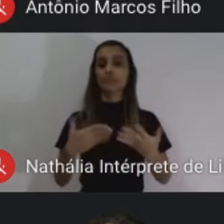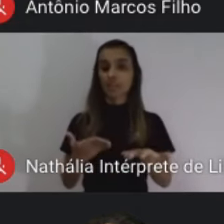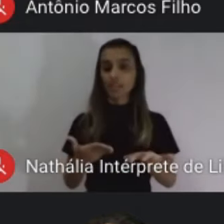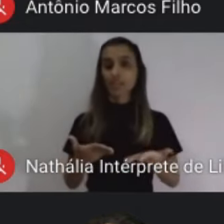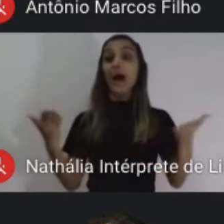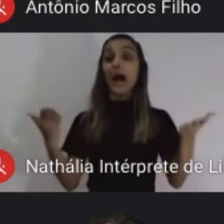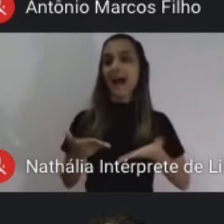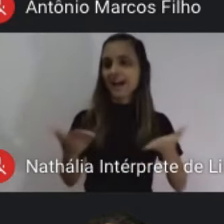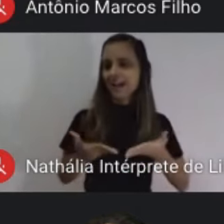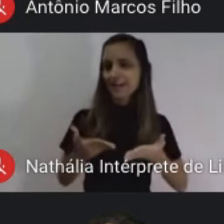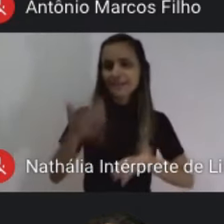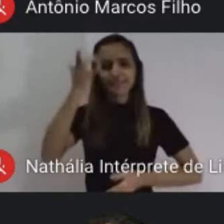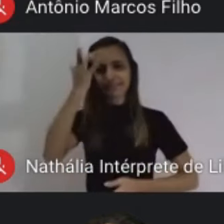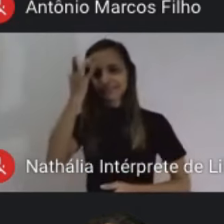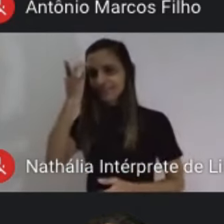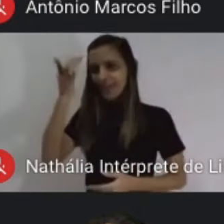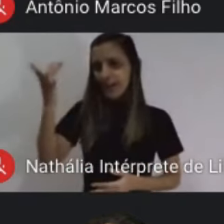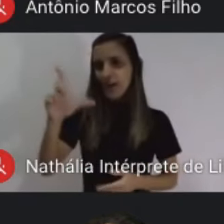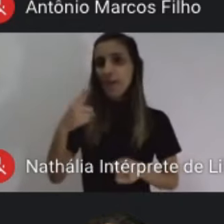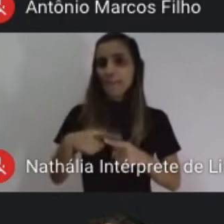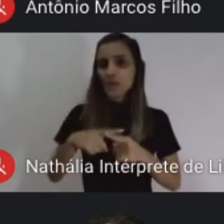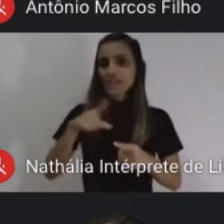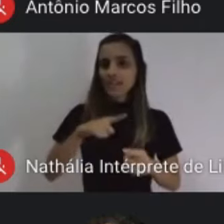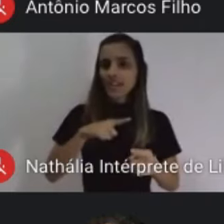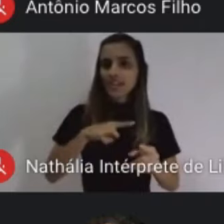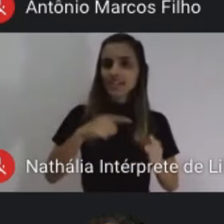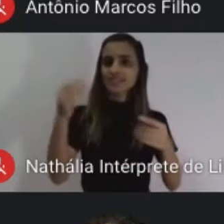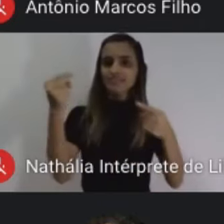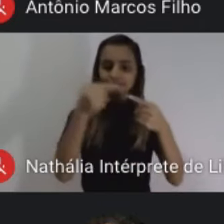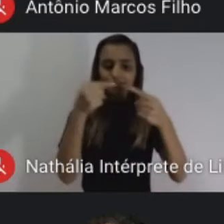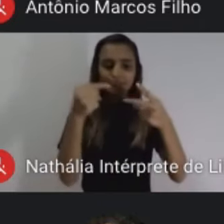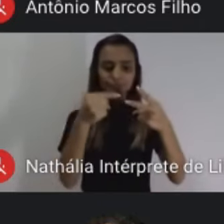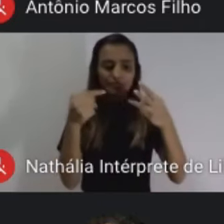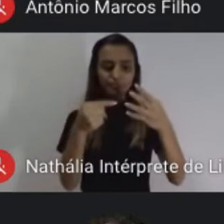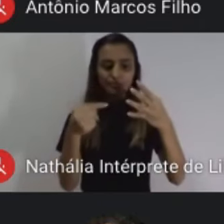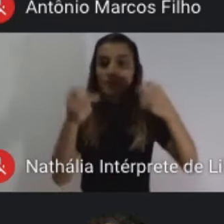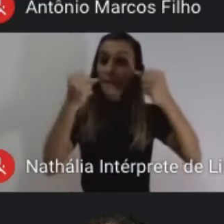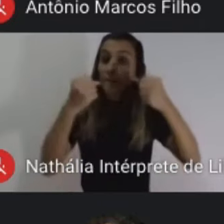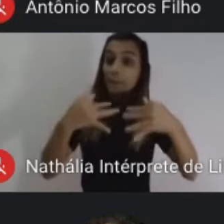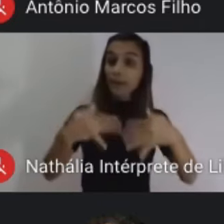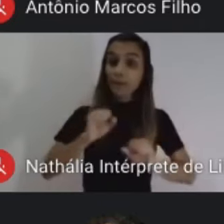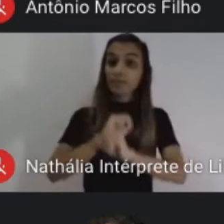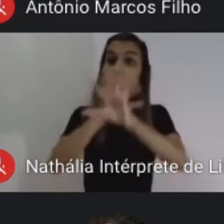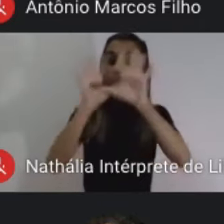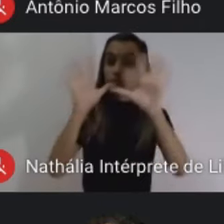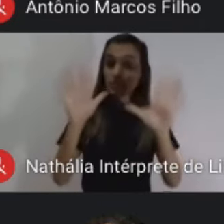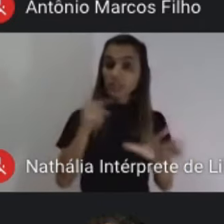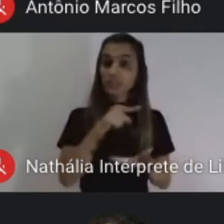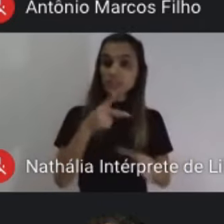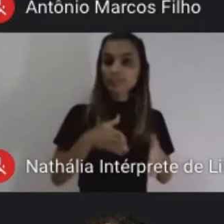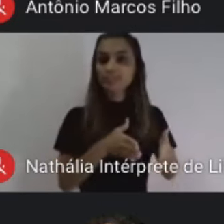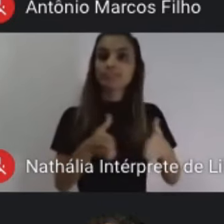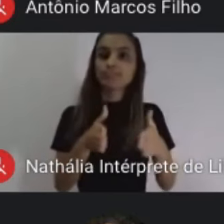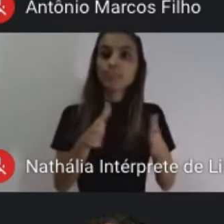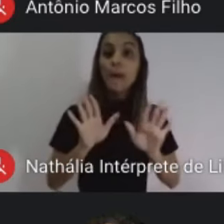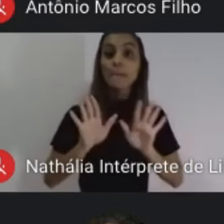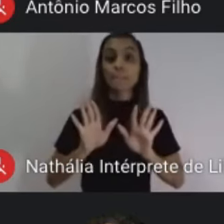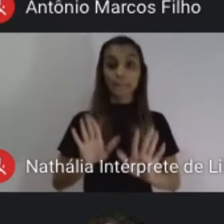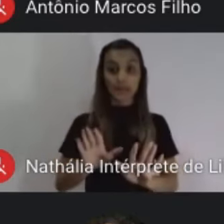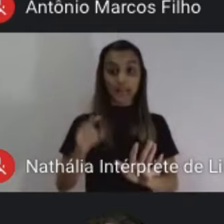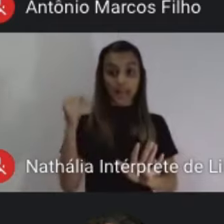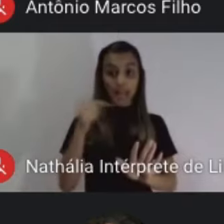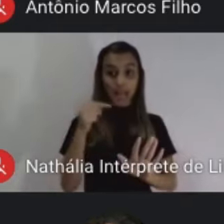financiamento, atividades terroristas e por aí vai. O que acontece? Tá? Na lei de terrorismo,